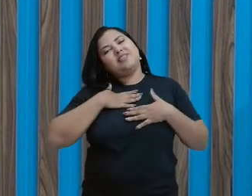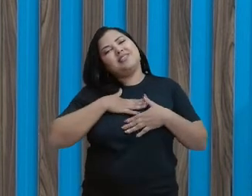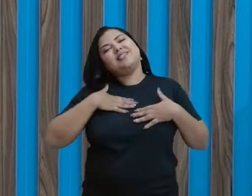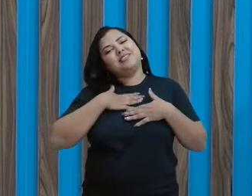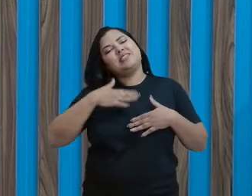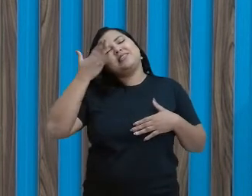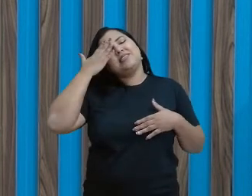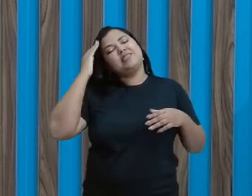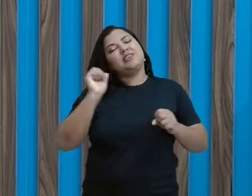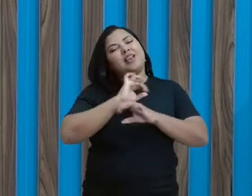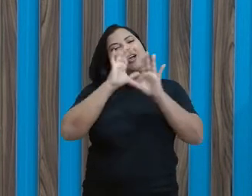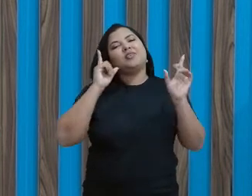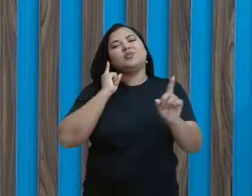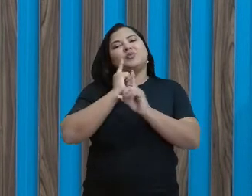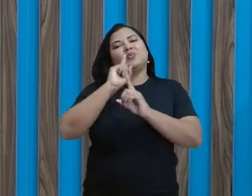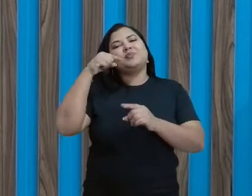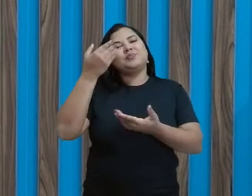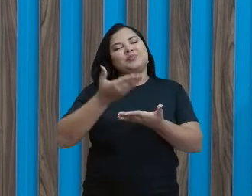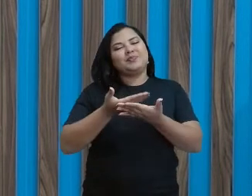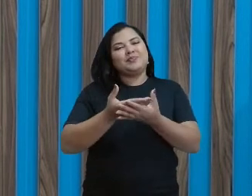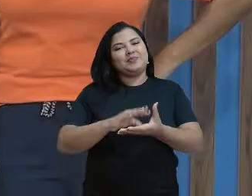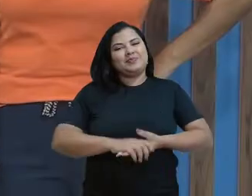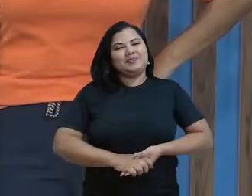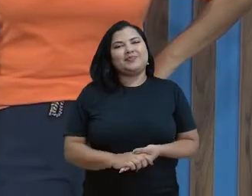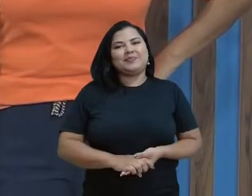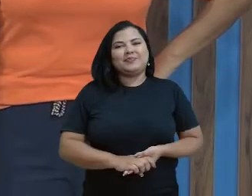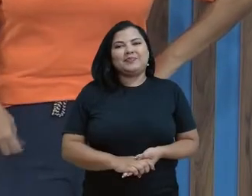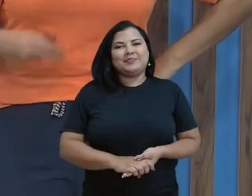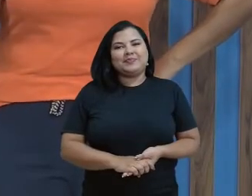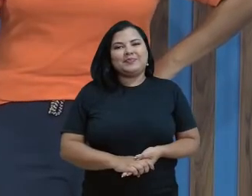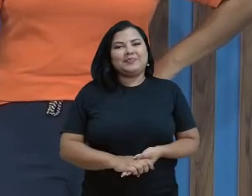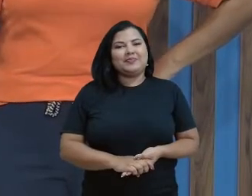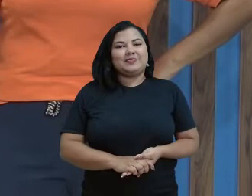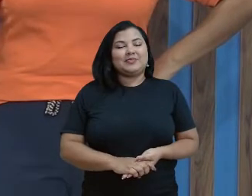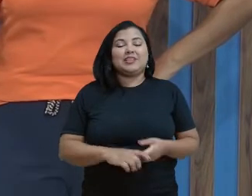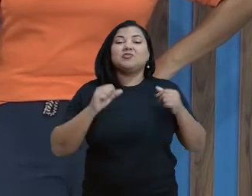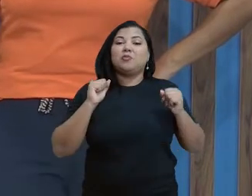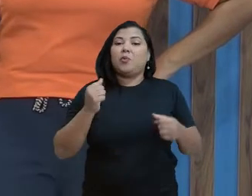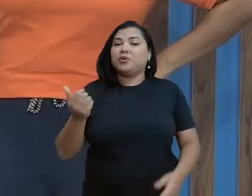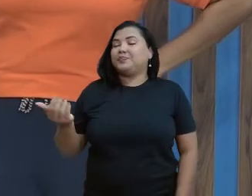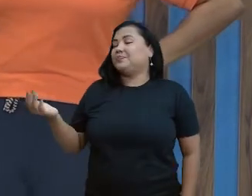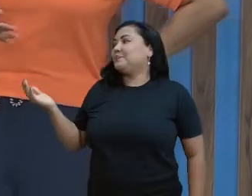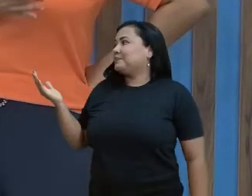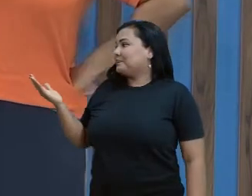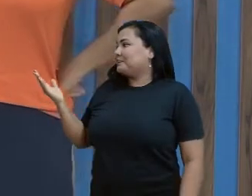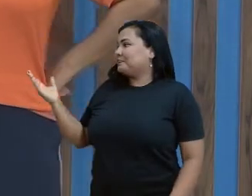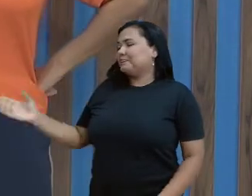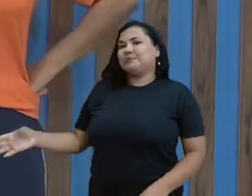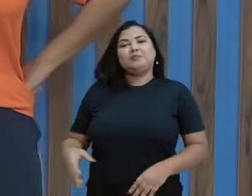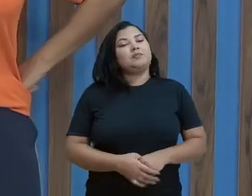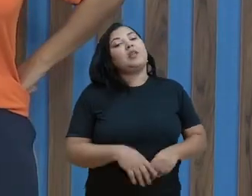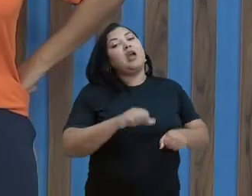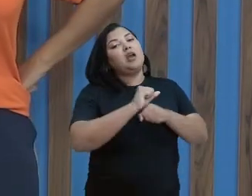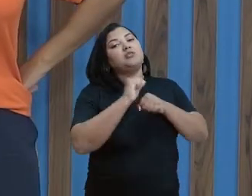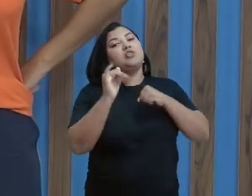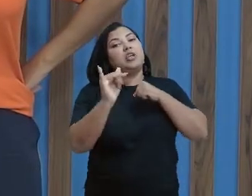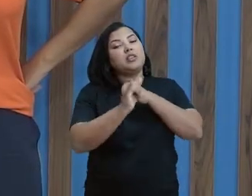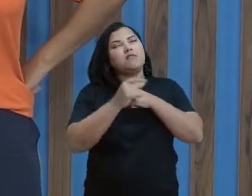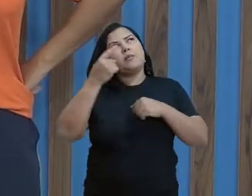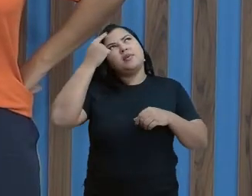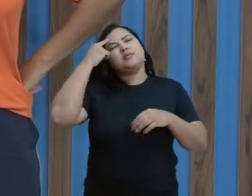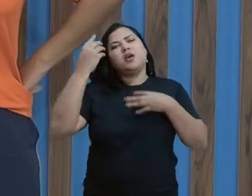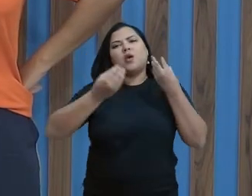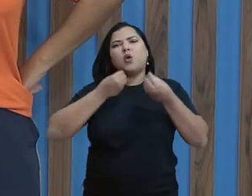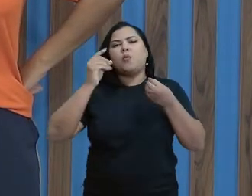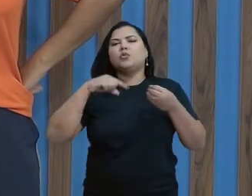gostado e entendido. A gente se vê na próxima aula. E a gente pode pegar esse exemplo, esse adjetivo, e pensar em